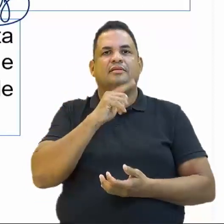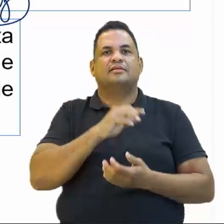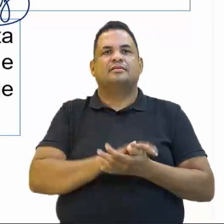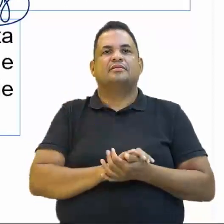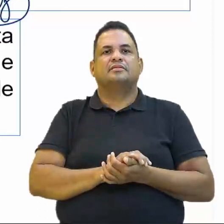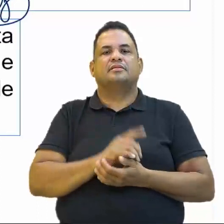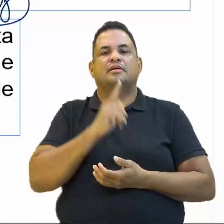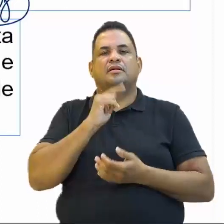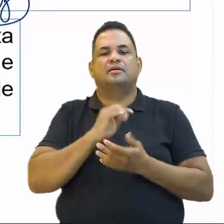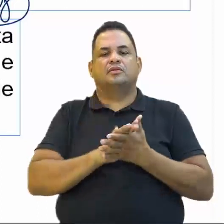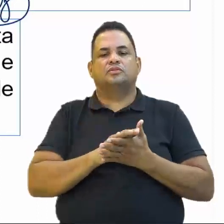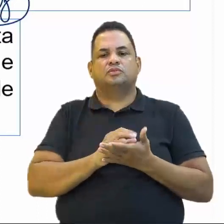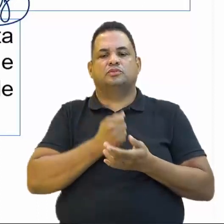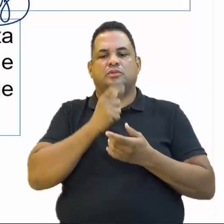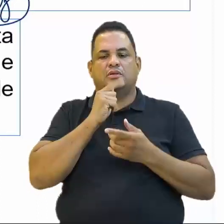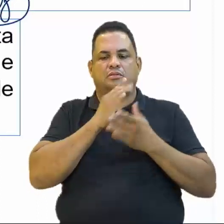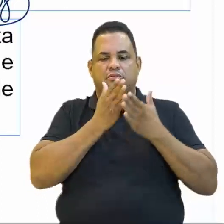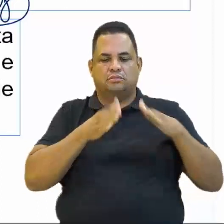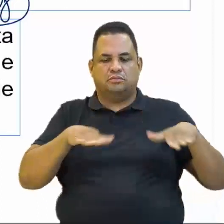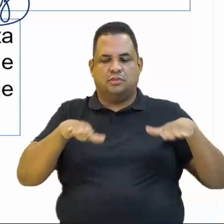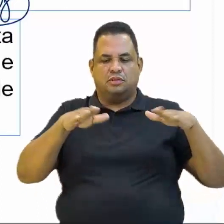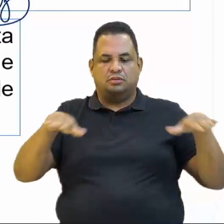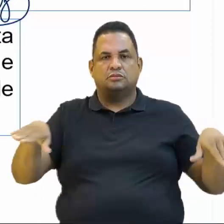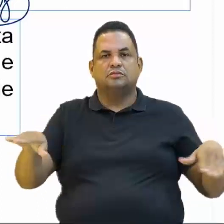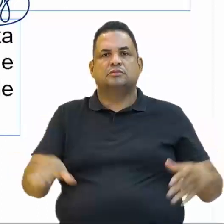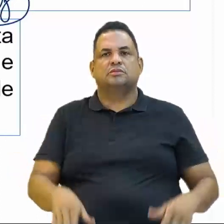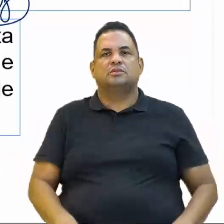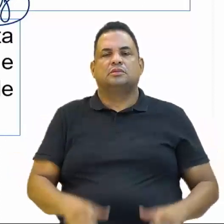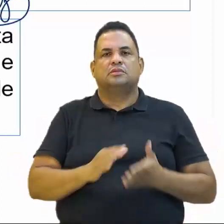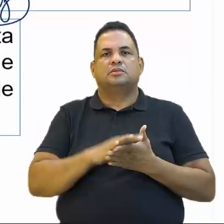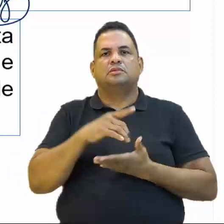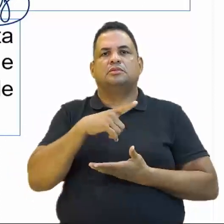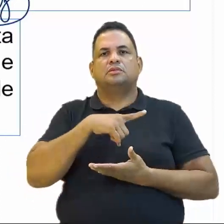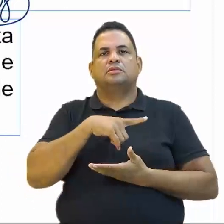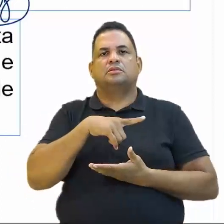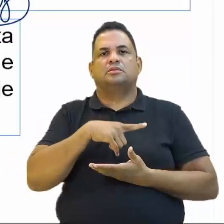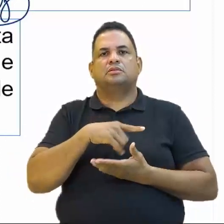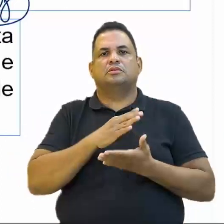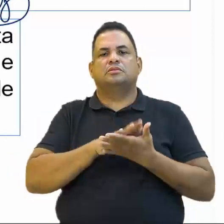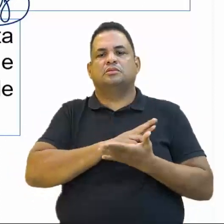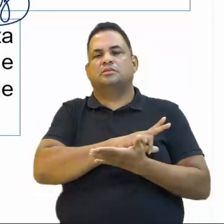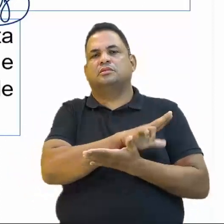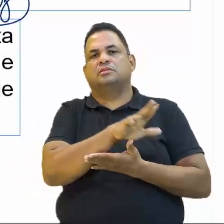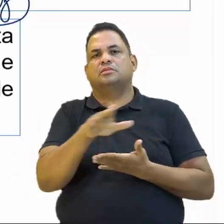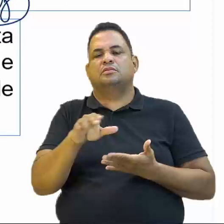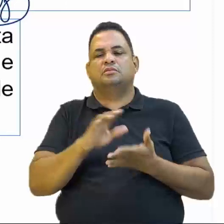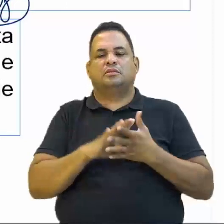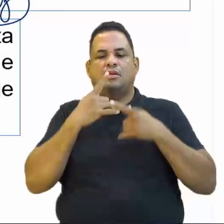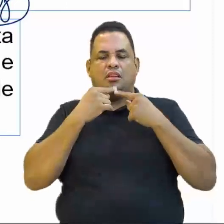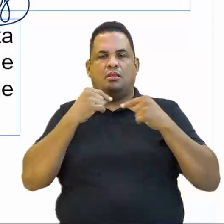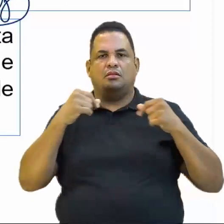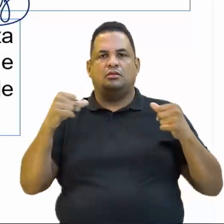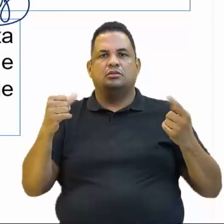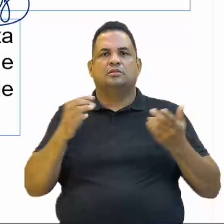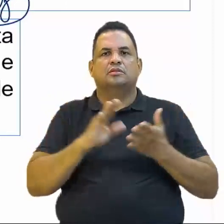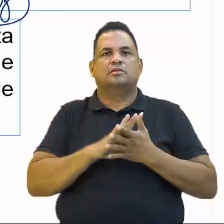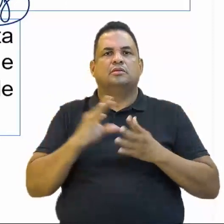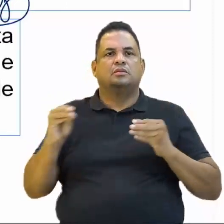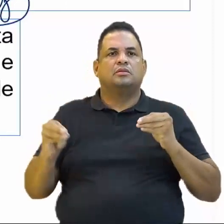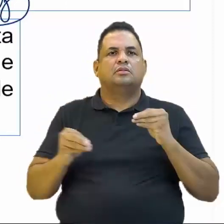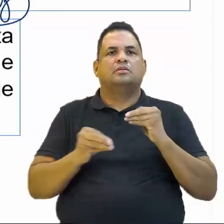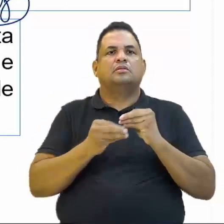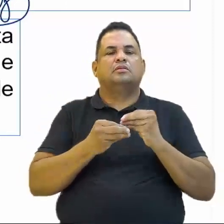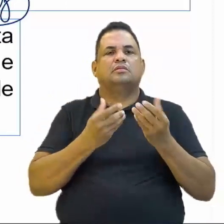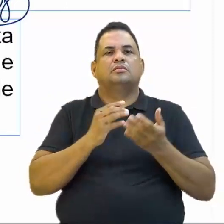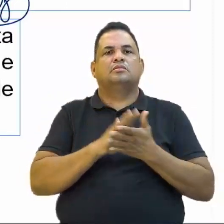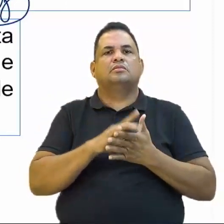dos mares e dos oceanos. E aí a gente vai ter uma diversidade de sais, incluindo o que está